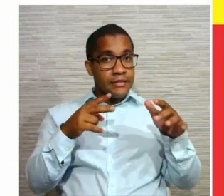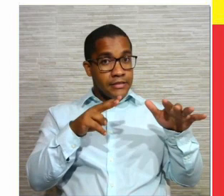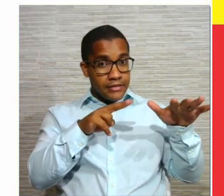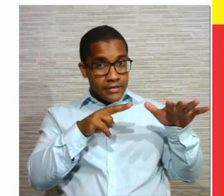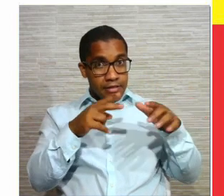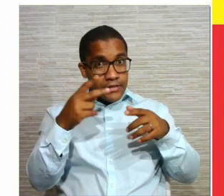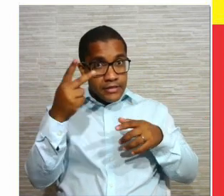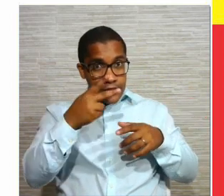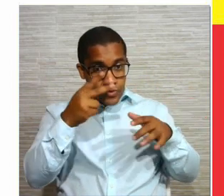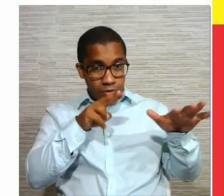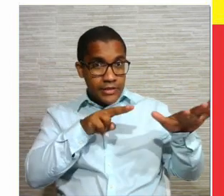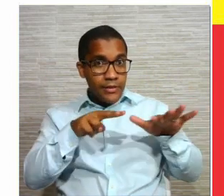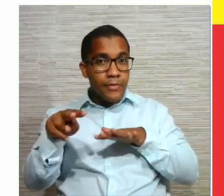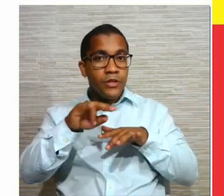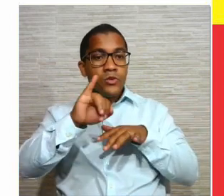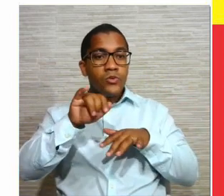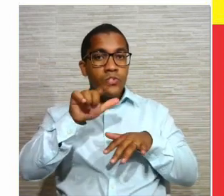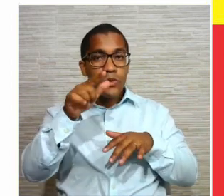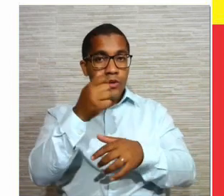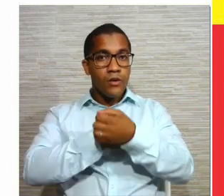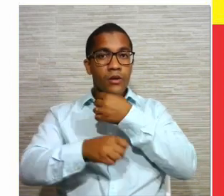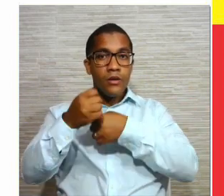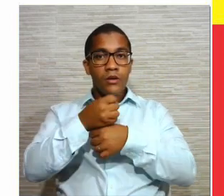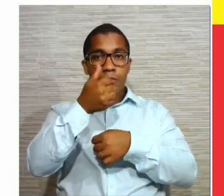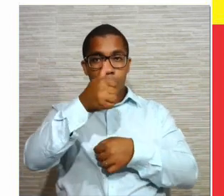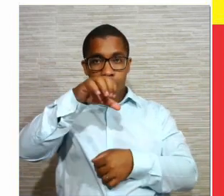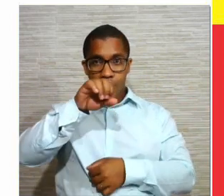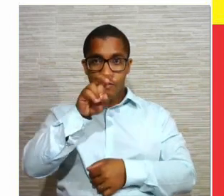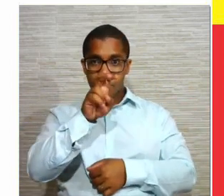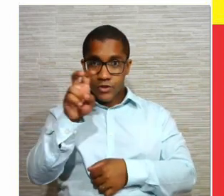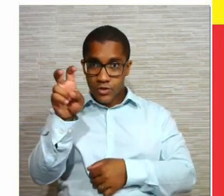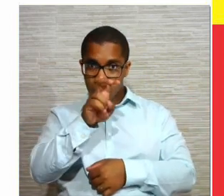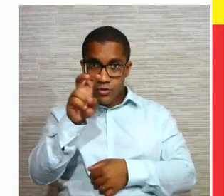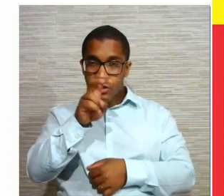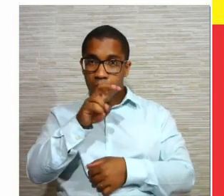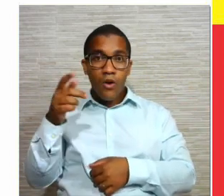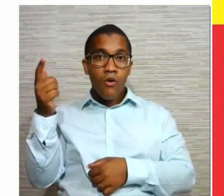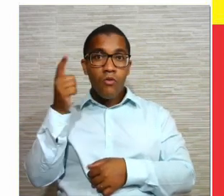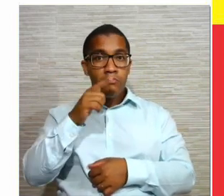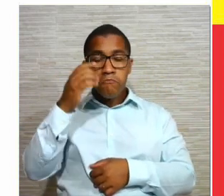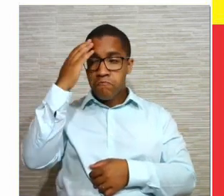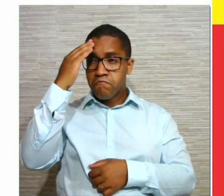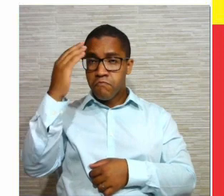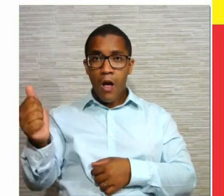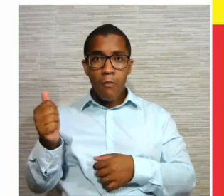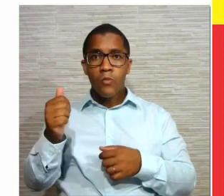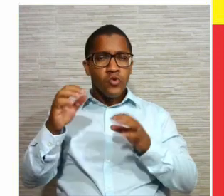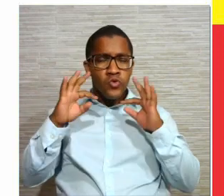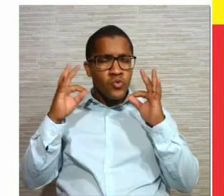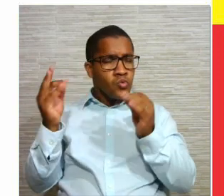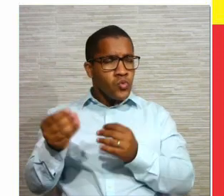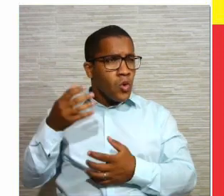de 1955, certo? E chegou no número 1 das paradas de sucesso e ficou